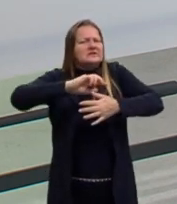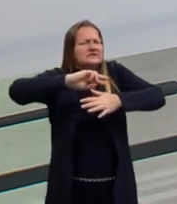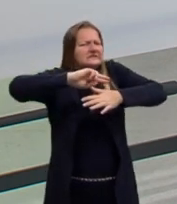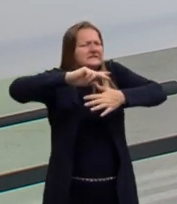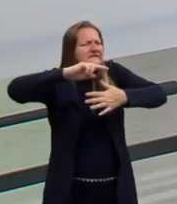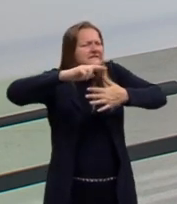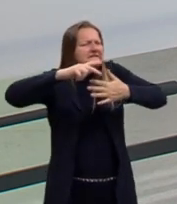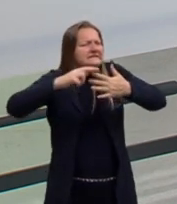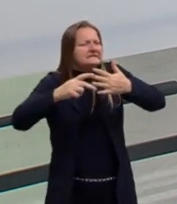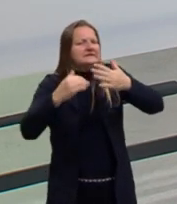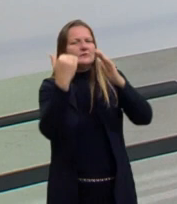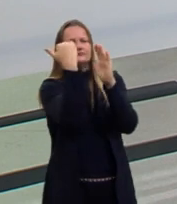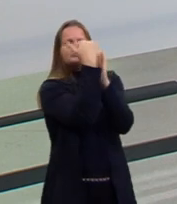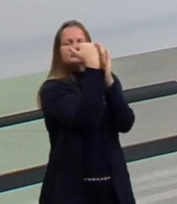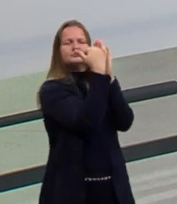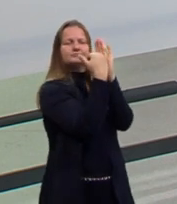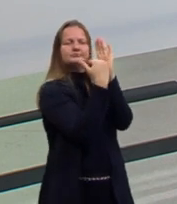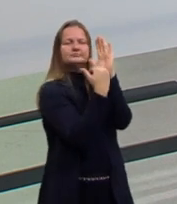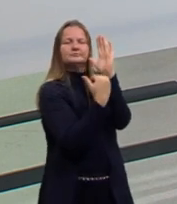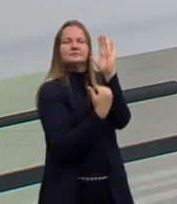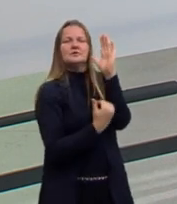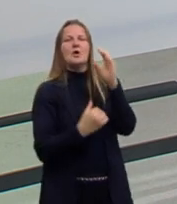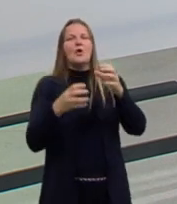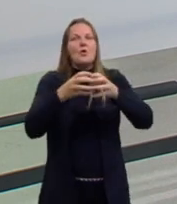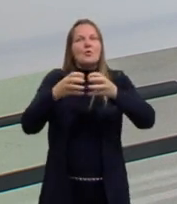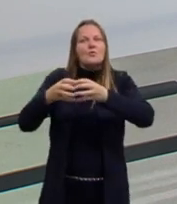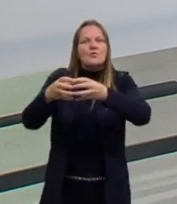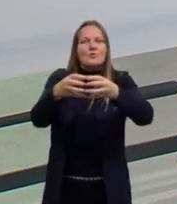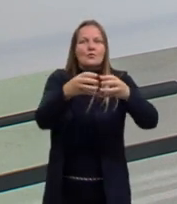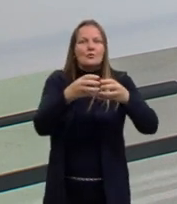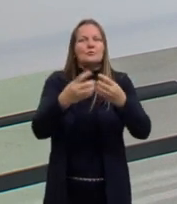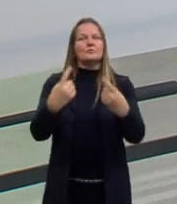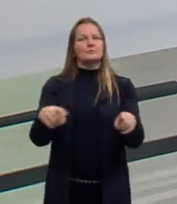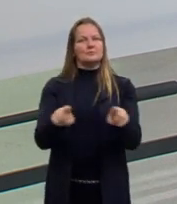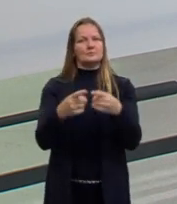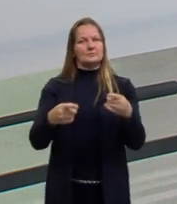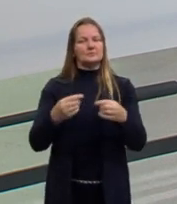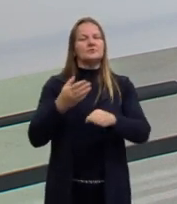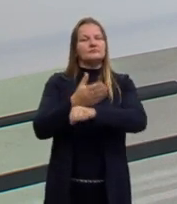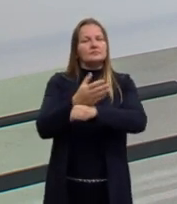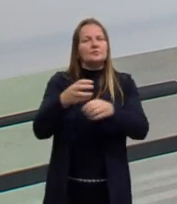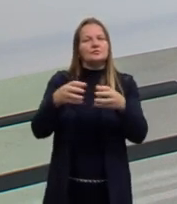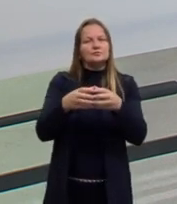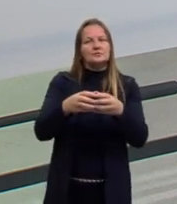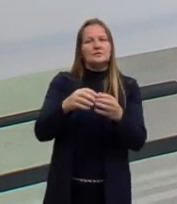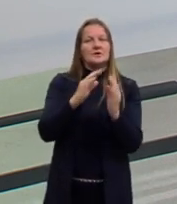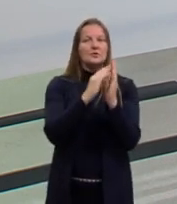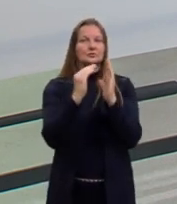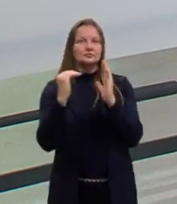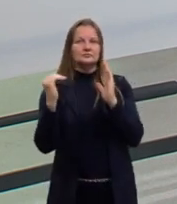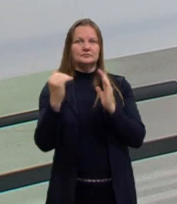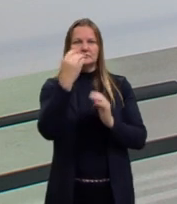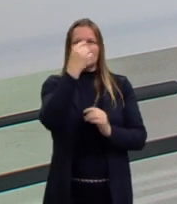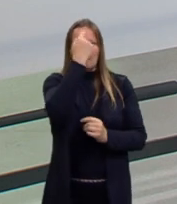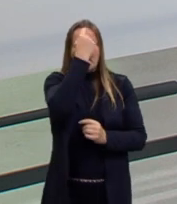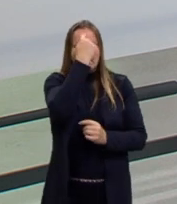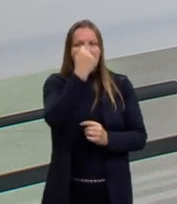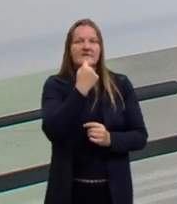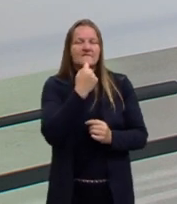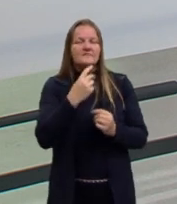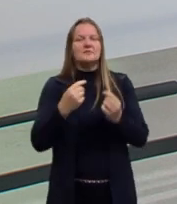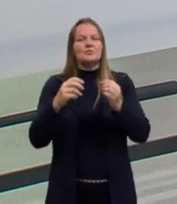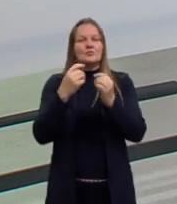que são nada mais do que agrupamentos aí de músicas que pertencem a um mesmo estilo seja estilo de